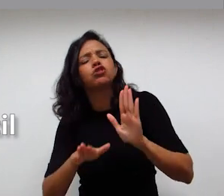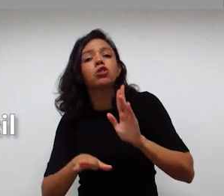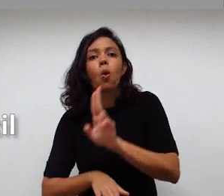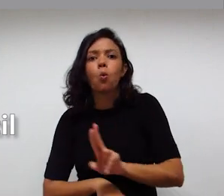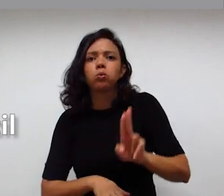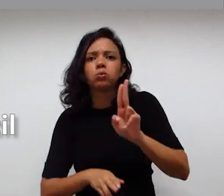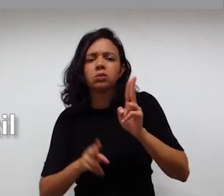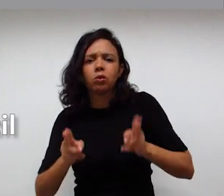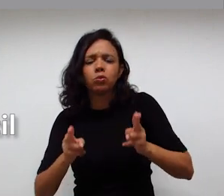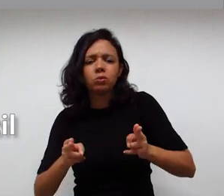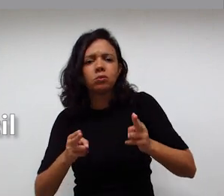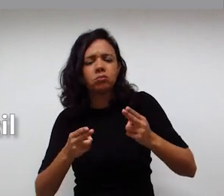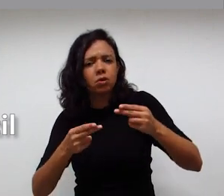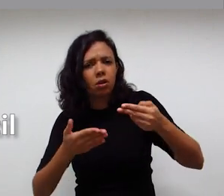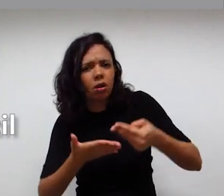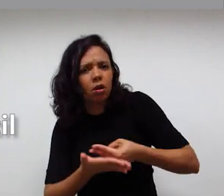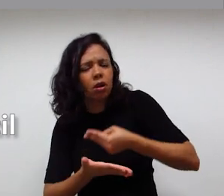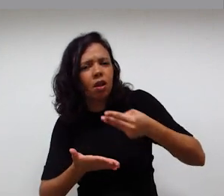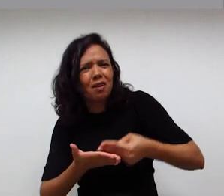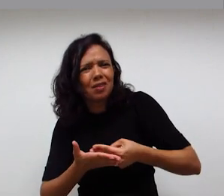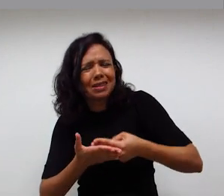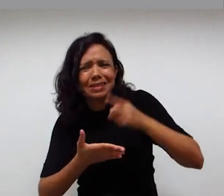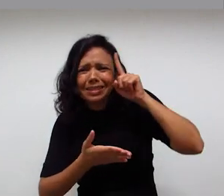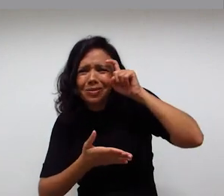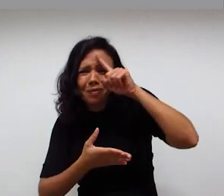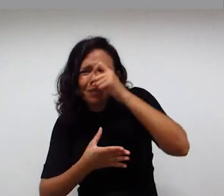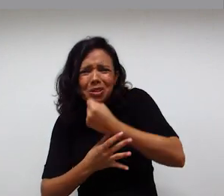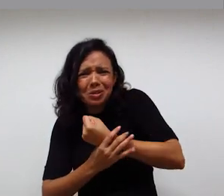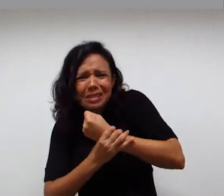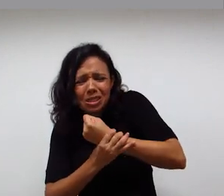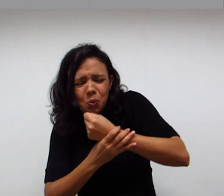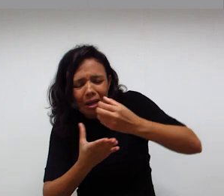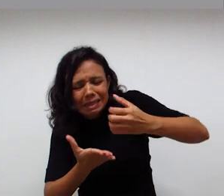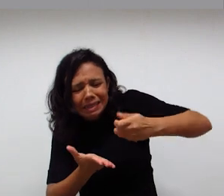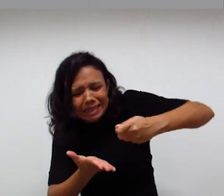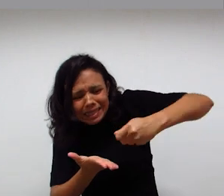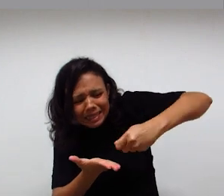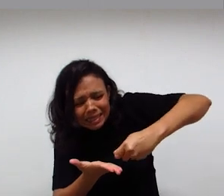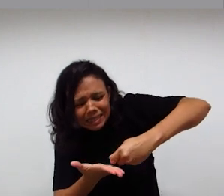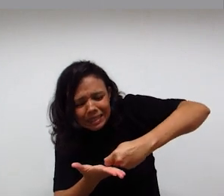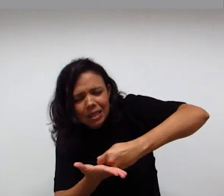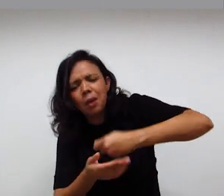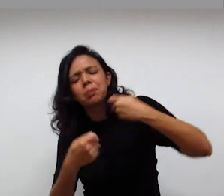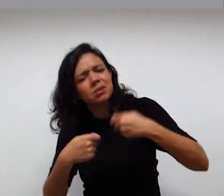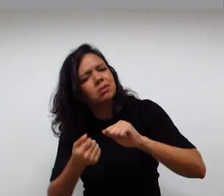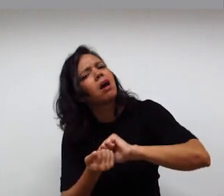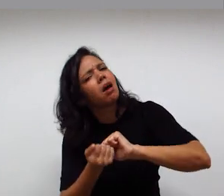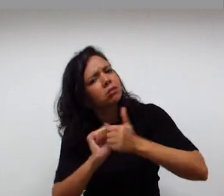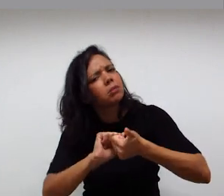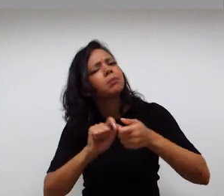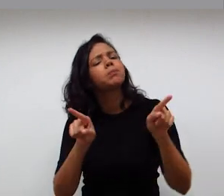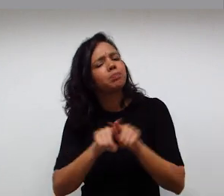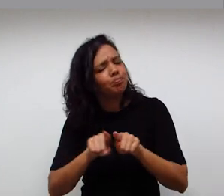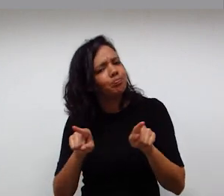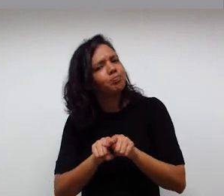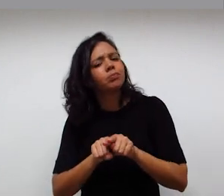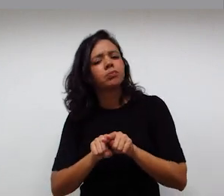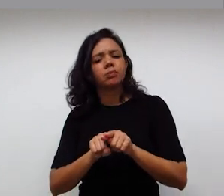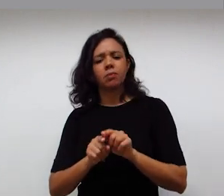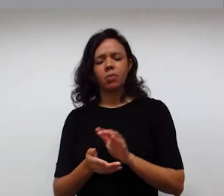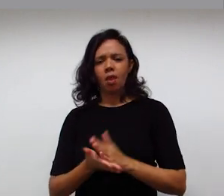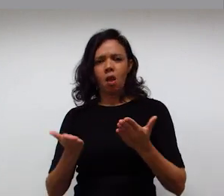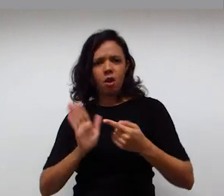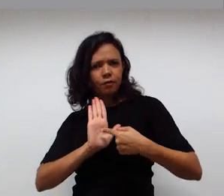ela segurar com precisão, então algumas adaptações também podem ser feitas. Eu trouxe aqui um outro exemplo,